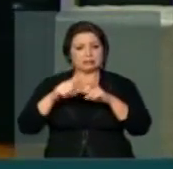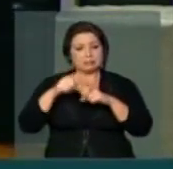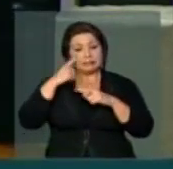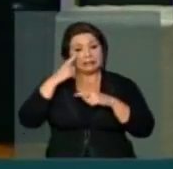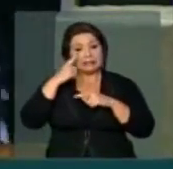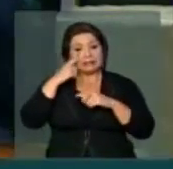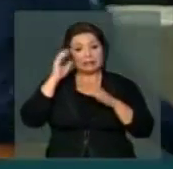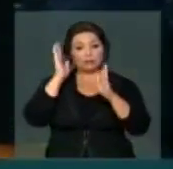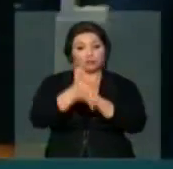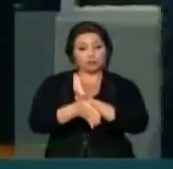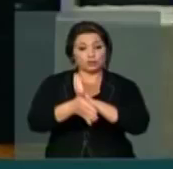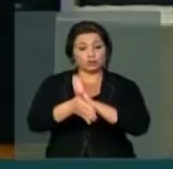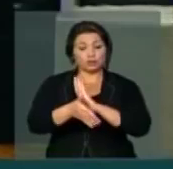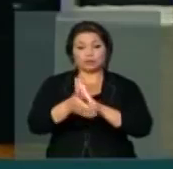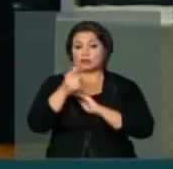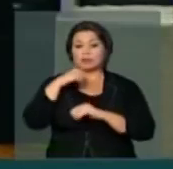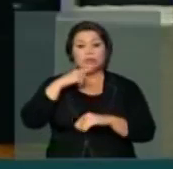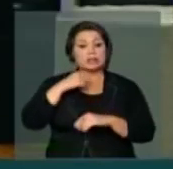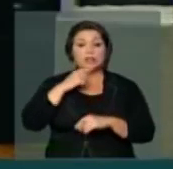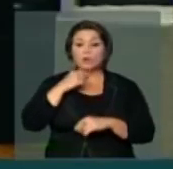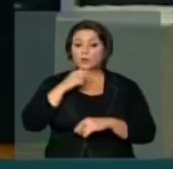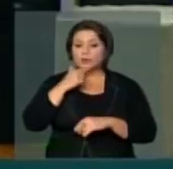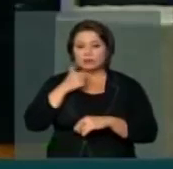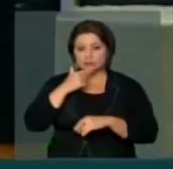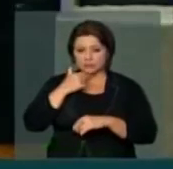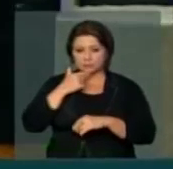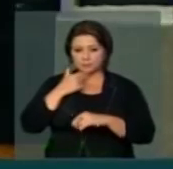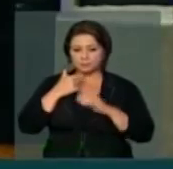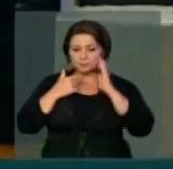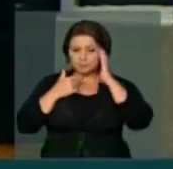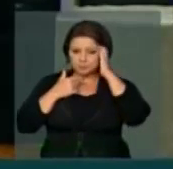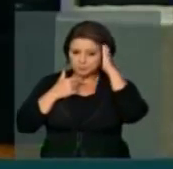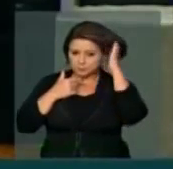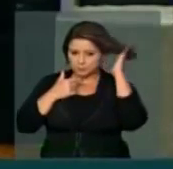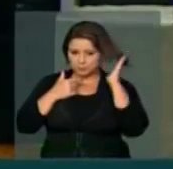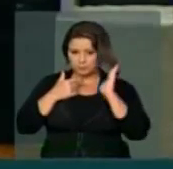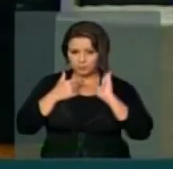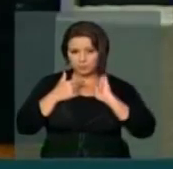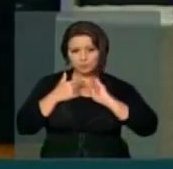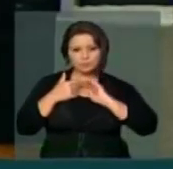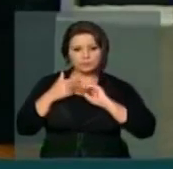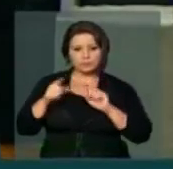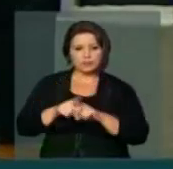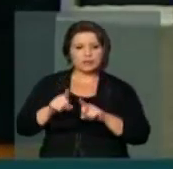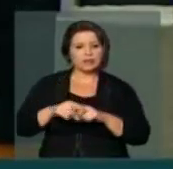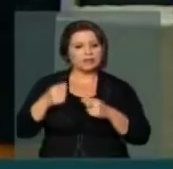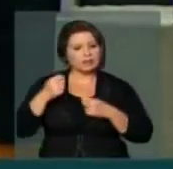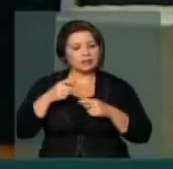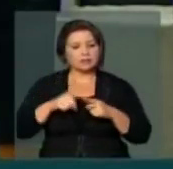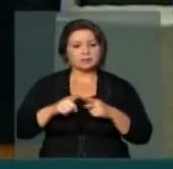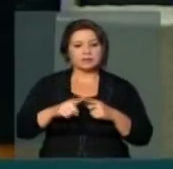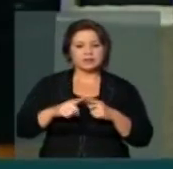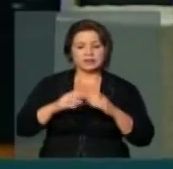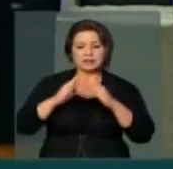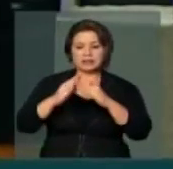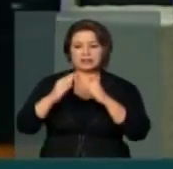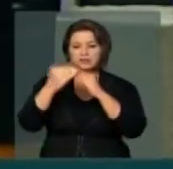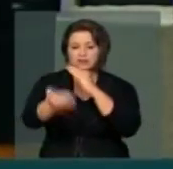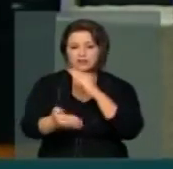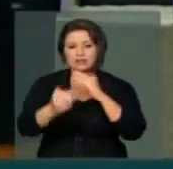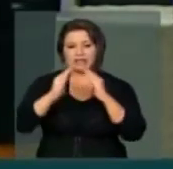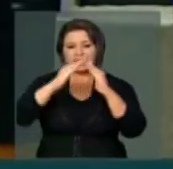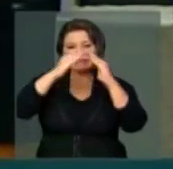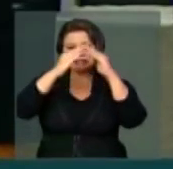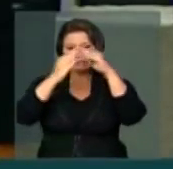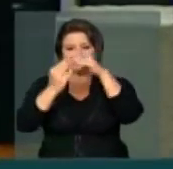da casa, não consegui. Passei pela parte de trás, exatamente por onde eu passei, a casa caiu. A gente